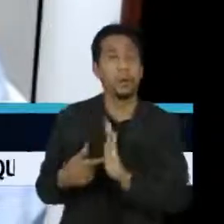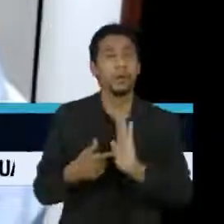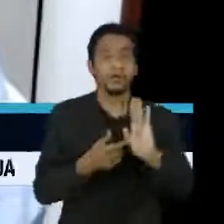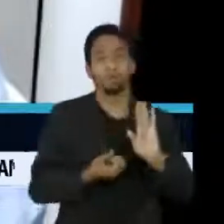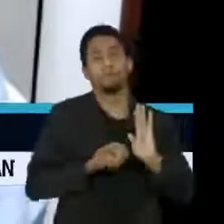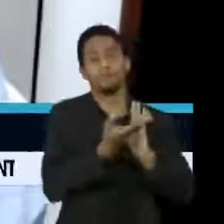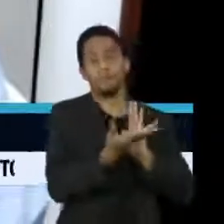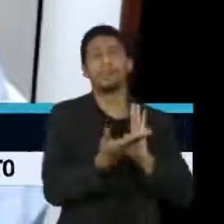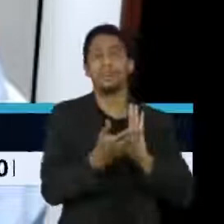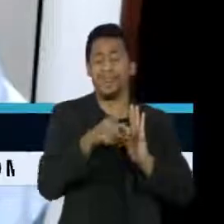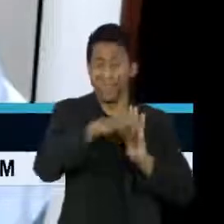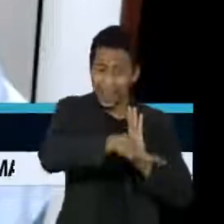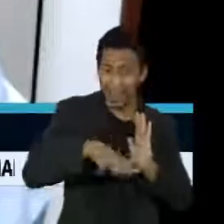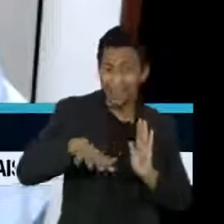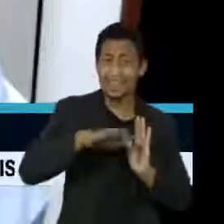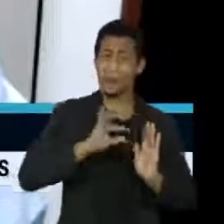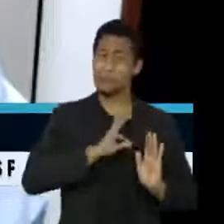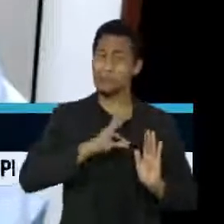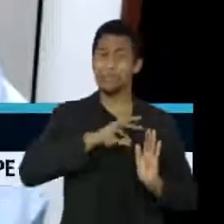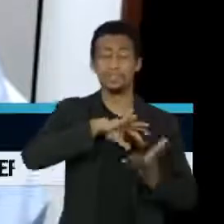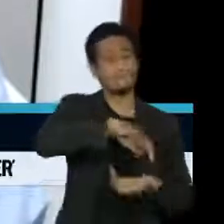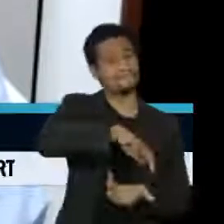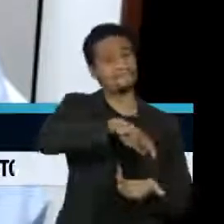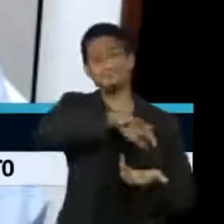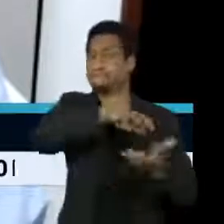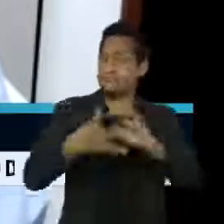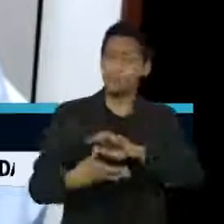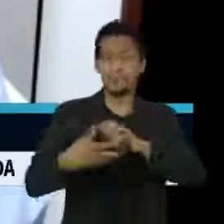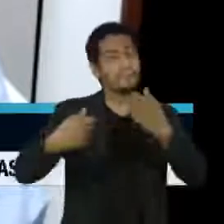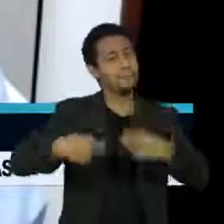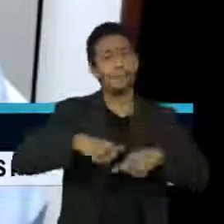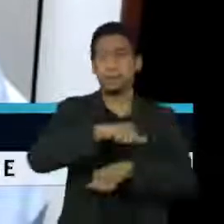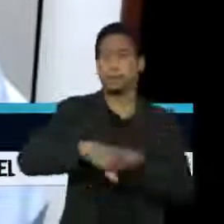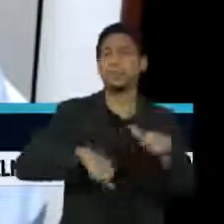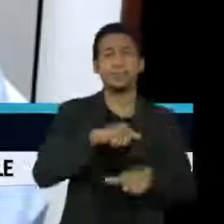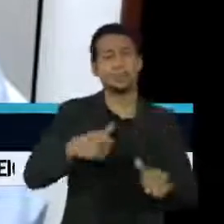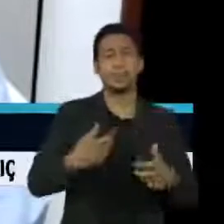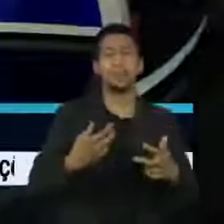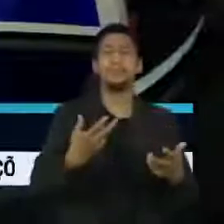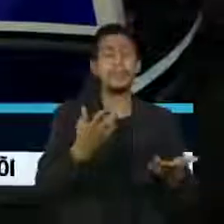urgência de uma reforma da política criminal do Brasil e da justiça criminal brasileira.